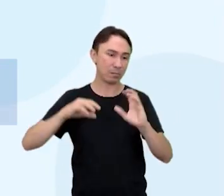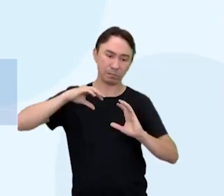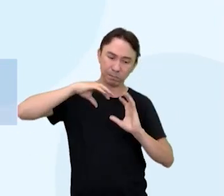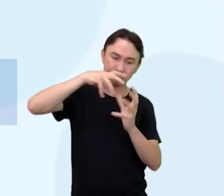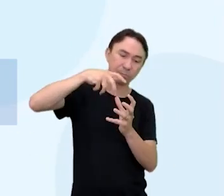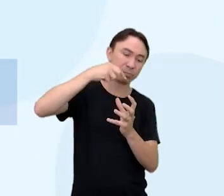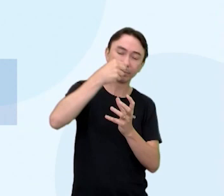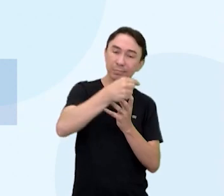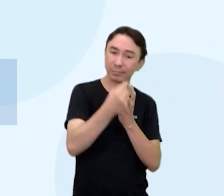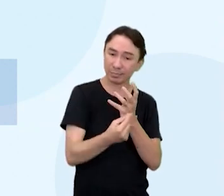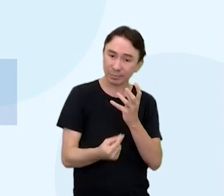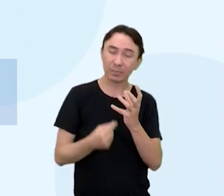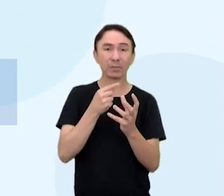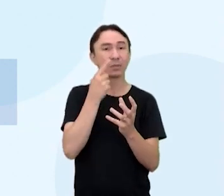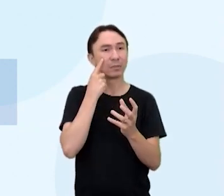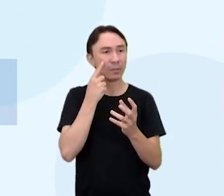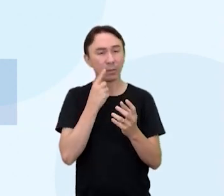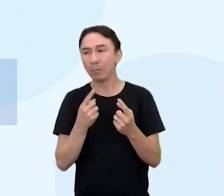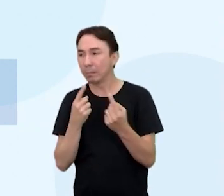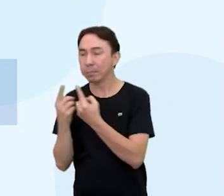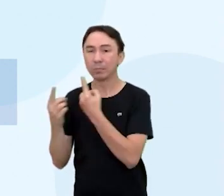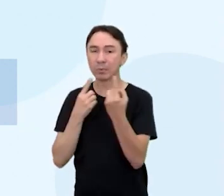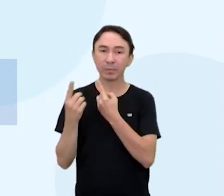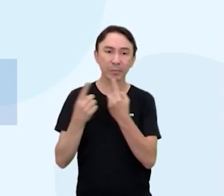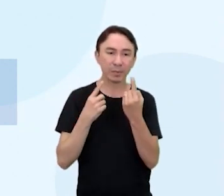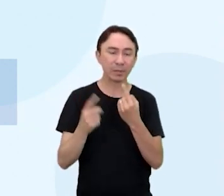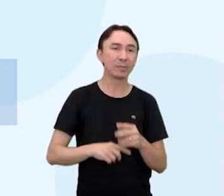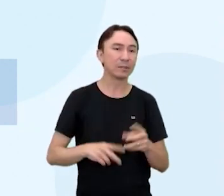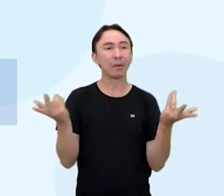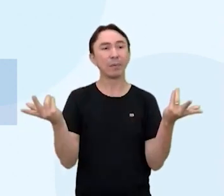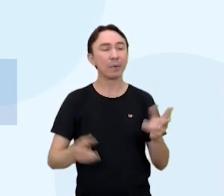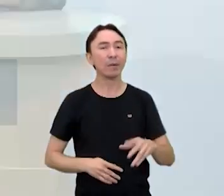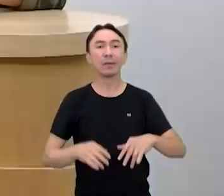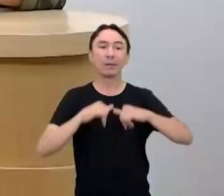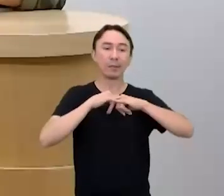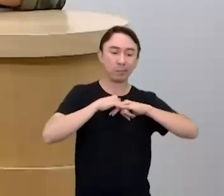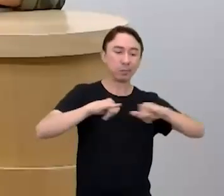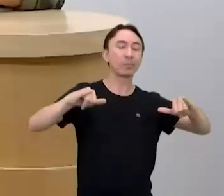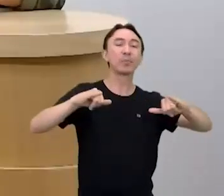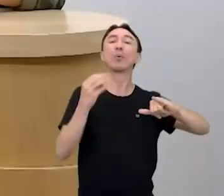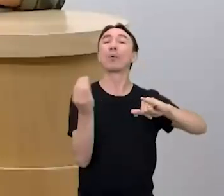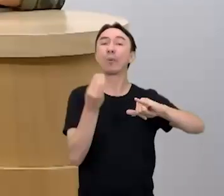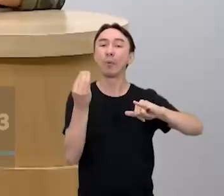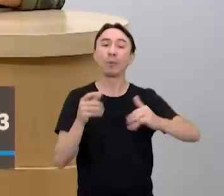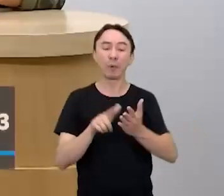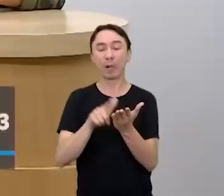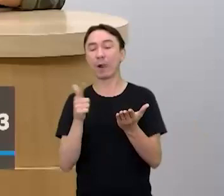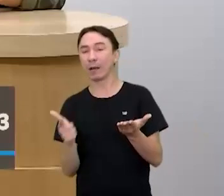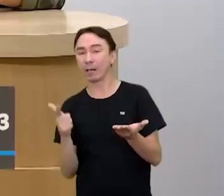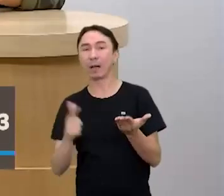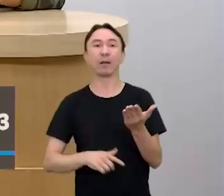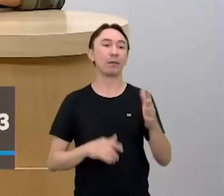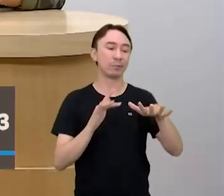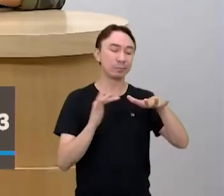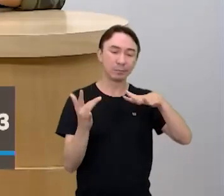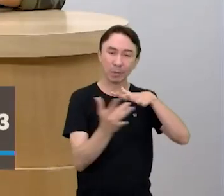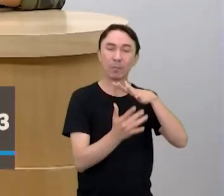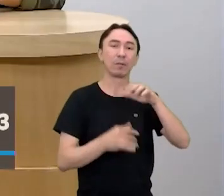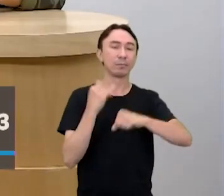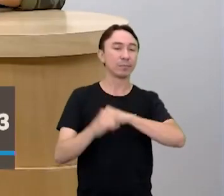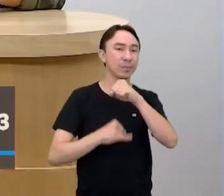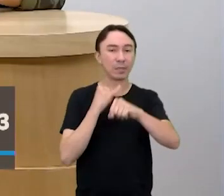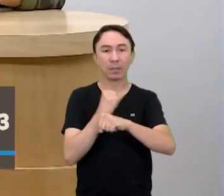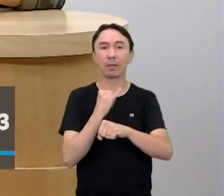mídia hegemônica e na mídia alternativa. Acontece que tem uma história muito importante que envolve